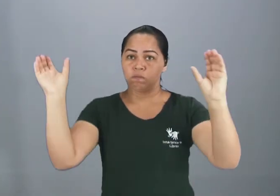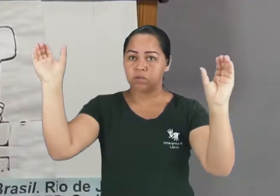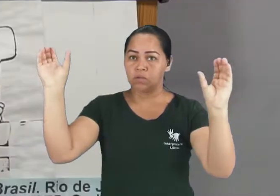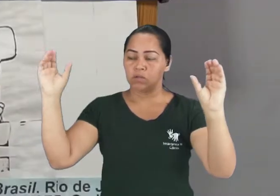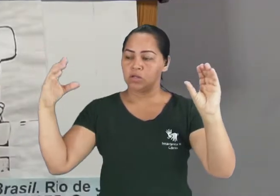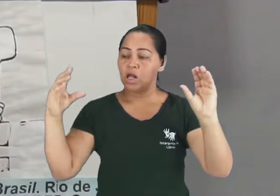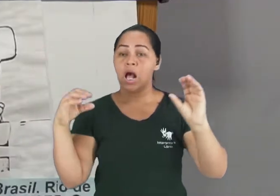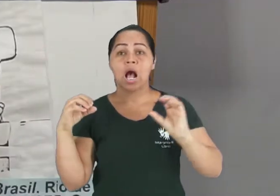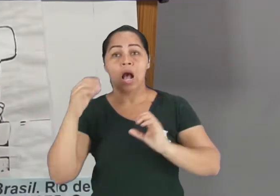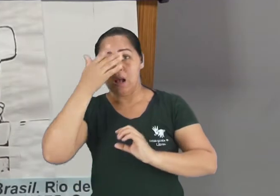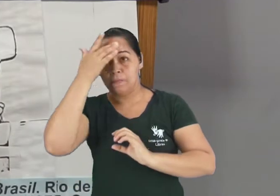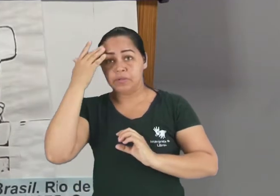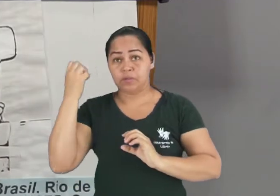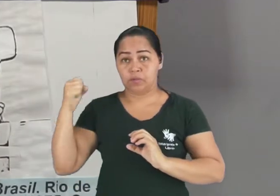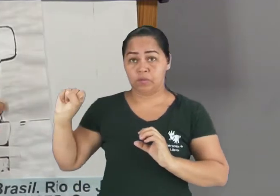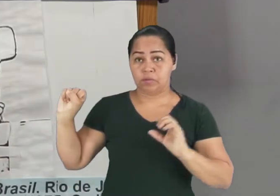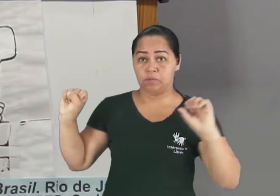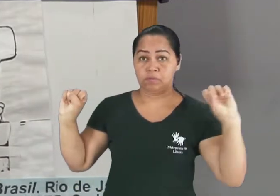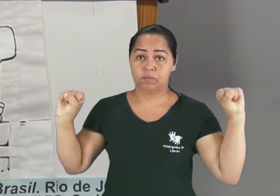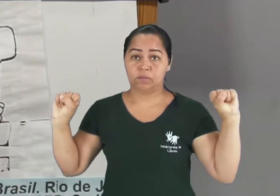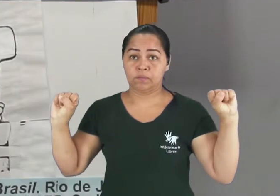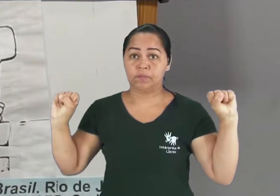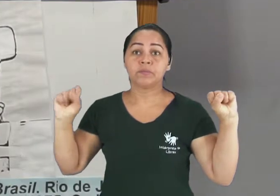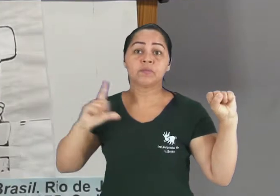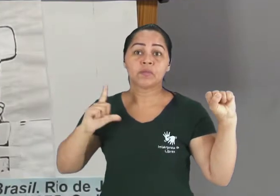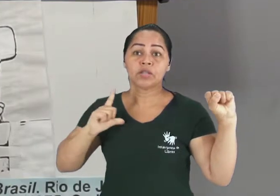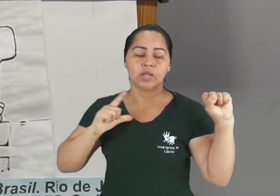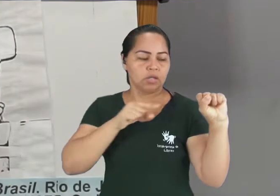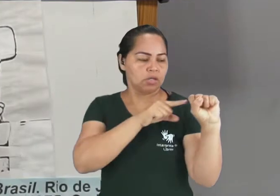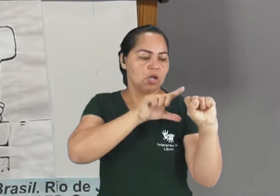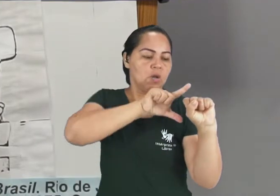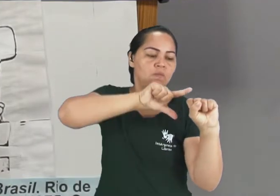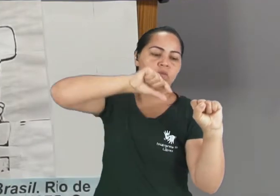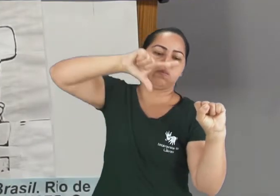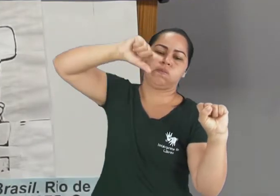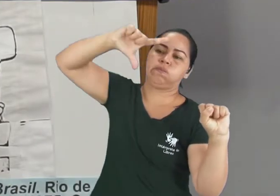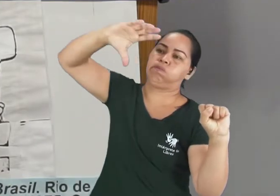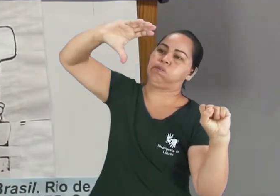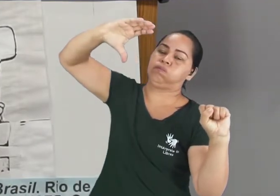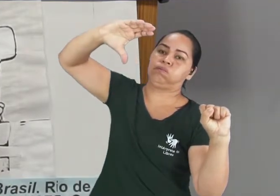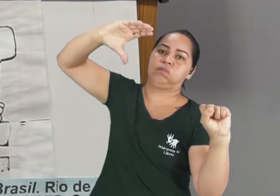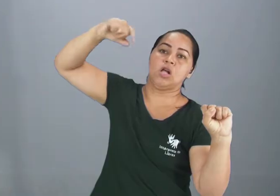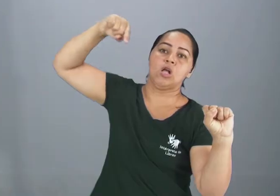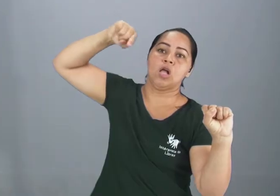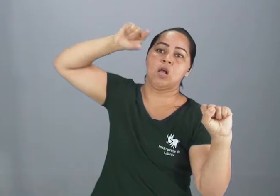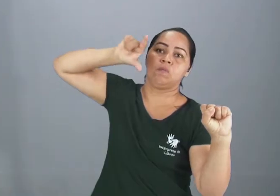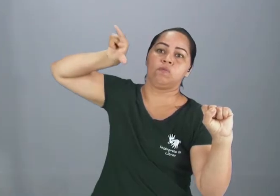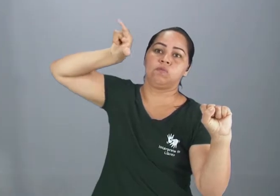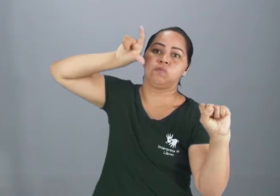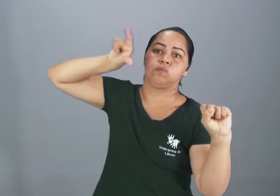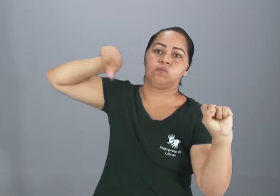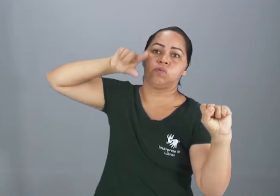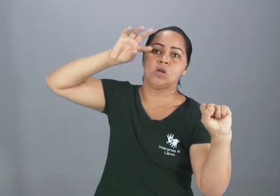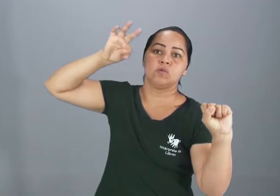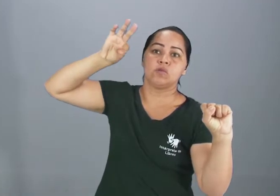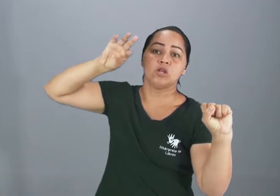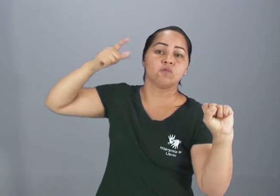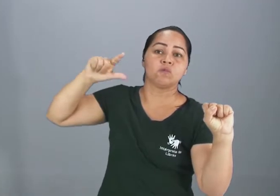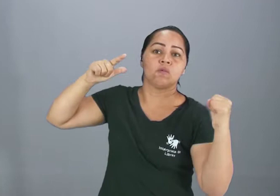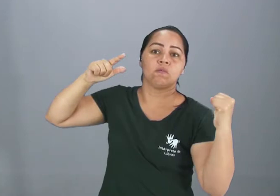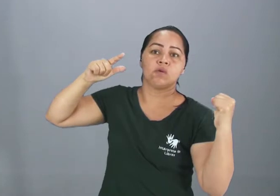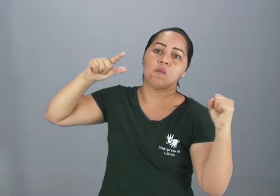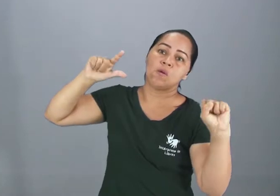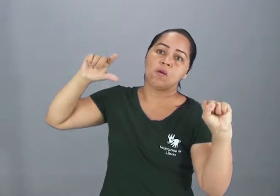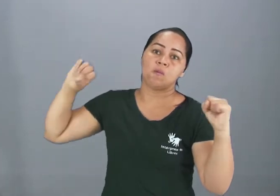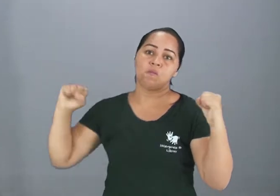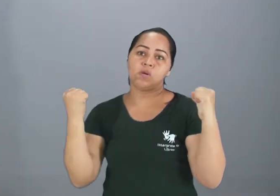ó, tem um encaixe aqui, ó. Tem um encaixe de dois balões, embora não tenha nenhum texto, é claro, nos balões. Mas se a